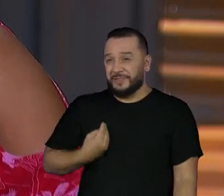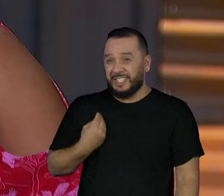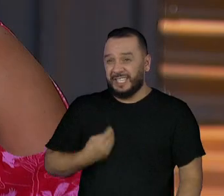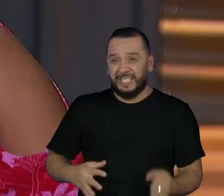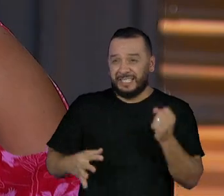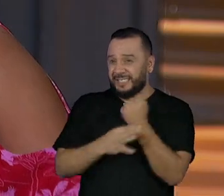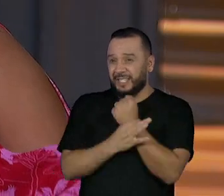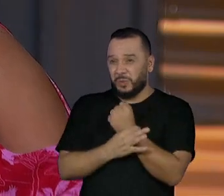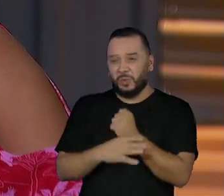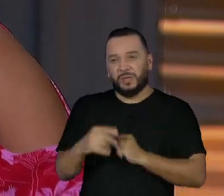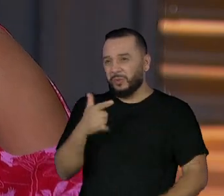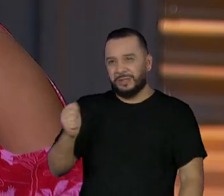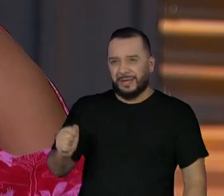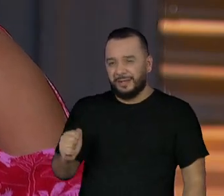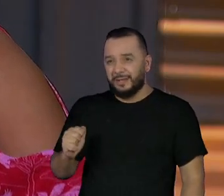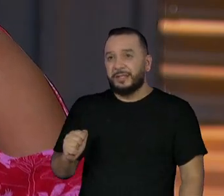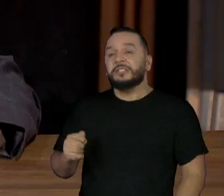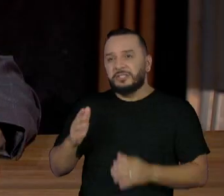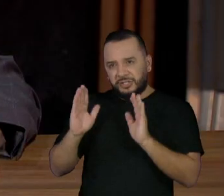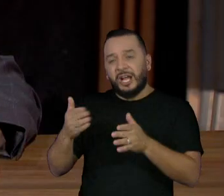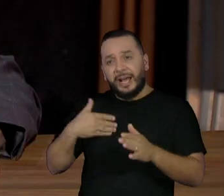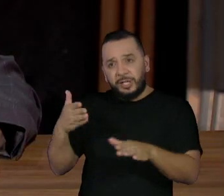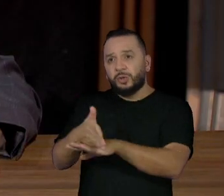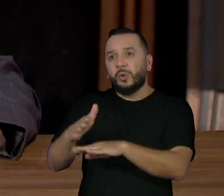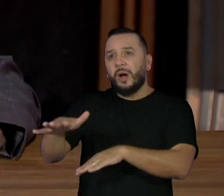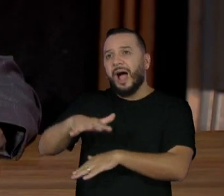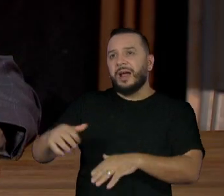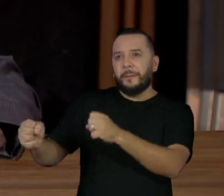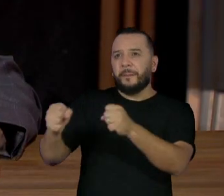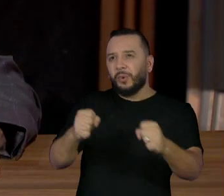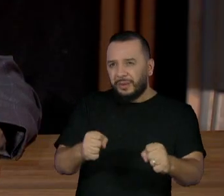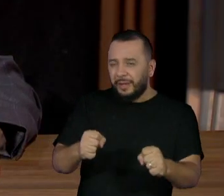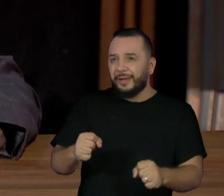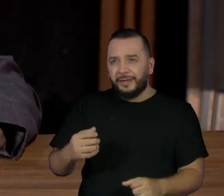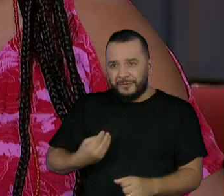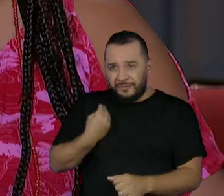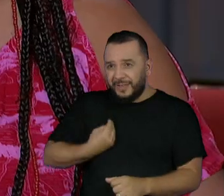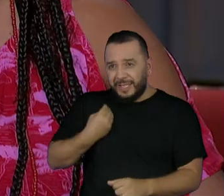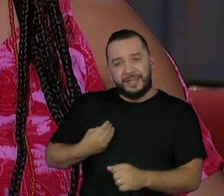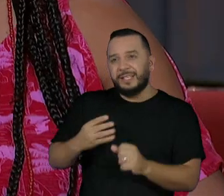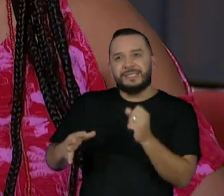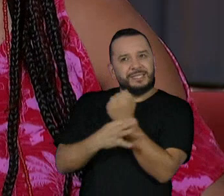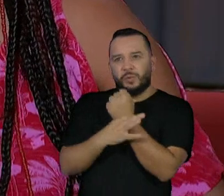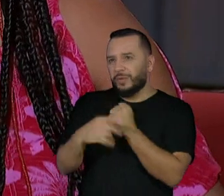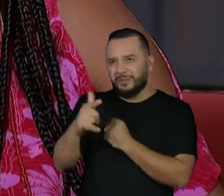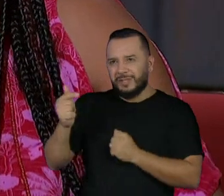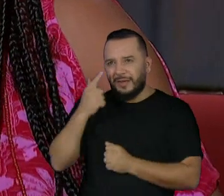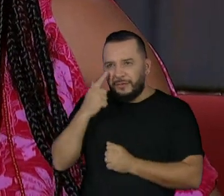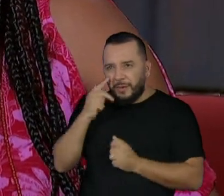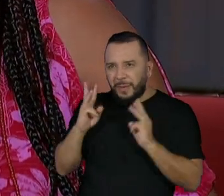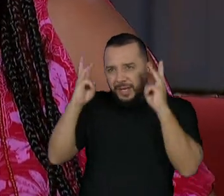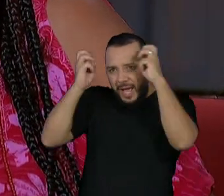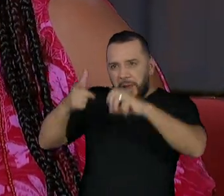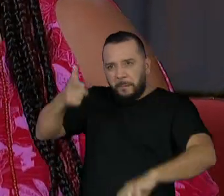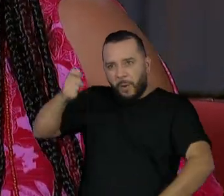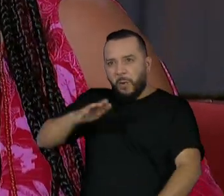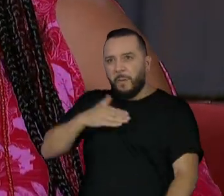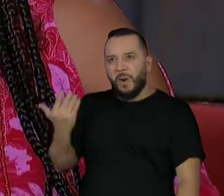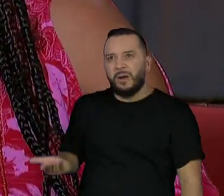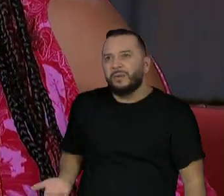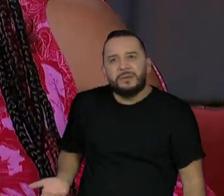segura, mesmo estando em espaço de poder. Que coisa violenta, hein? Sim, é muito violento. Não é? Mas aí a gente se junta para falar assim,